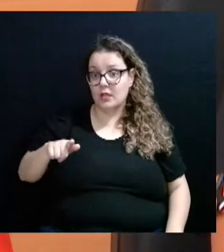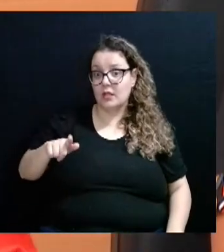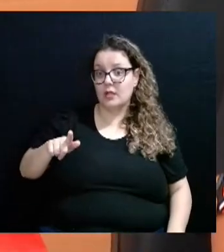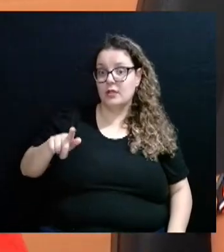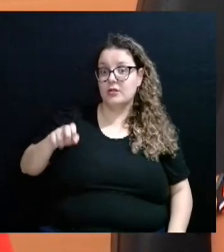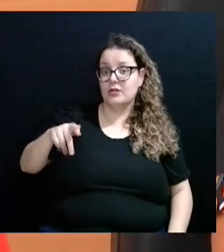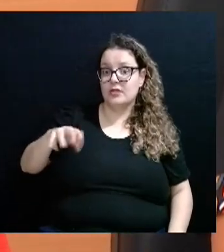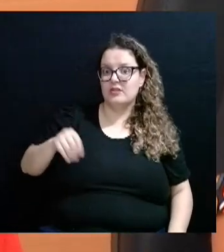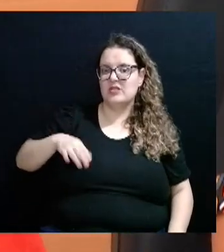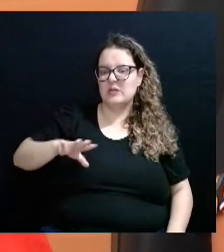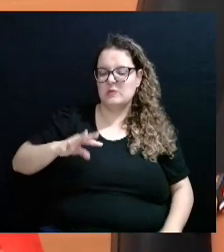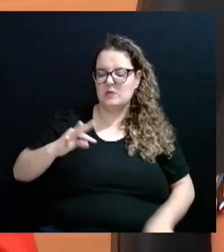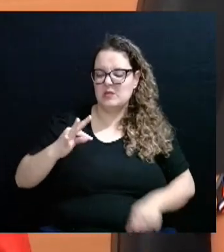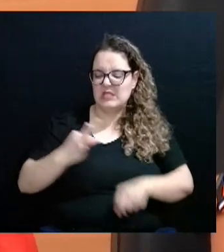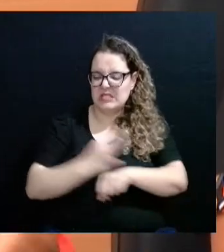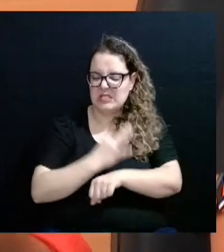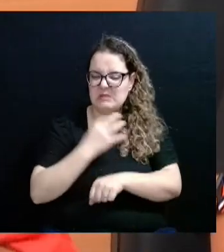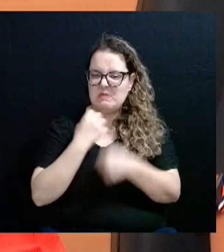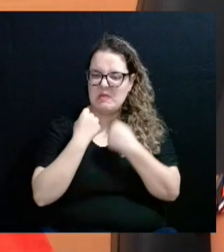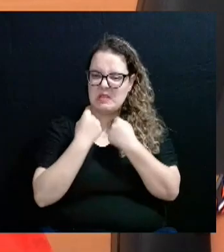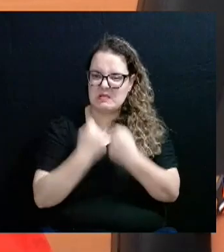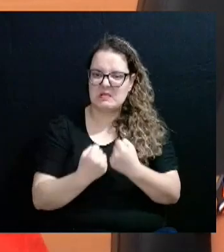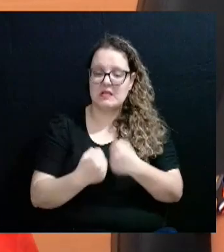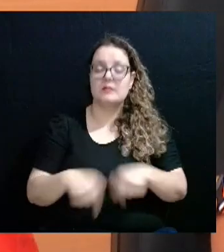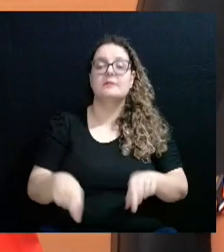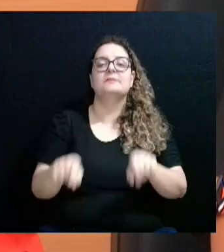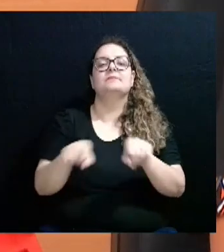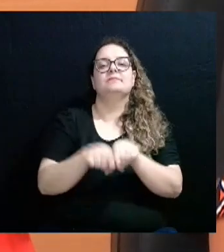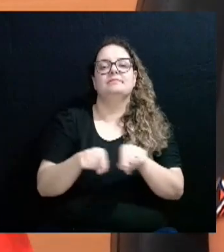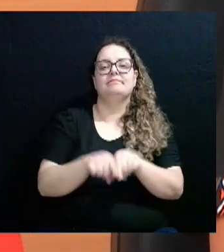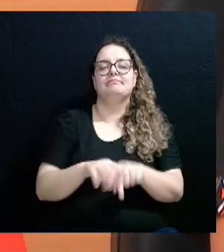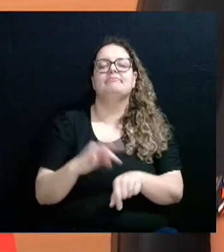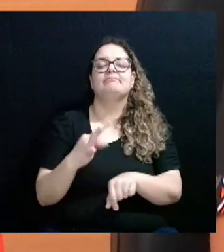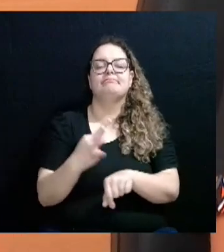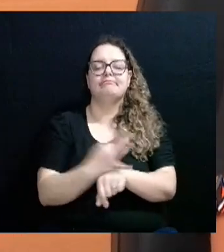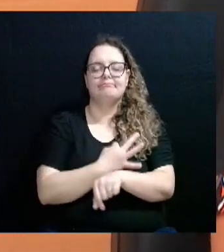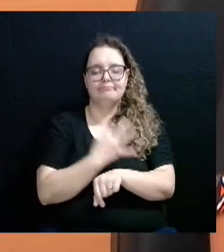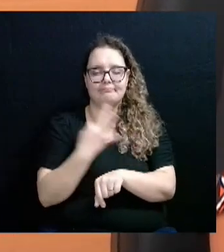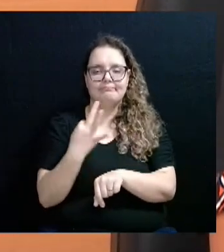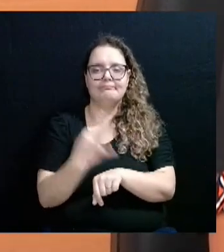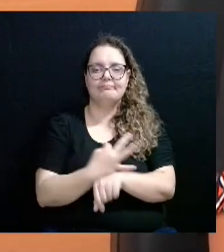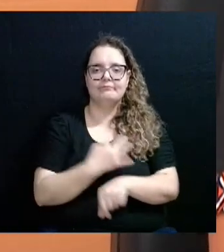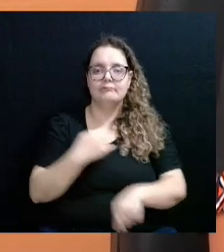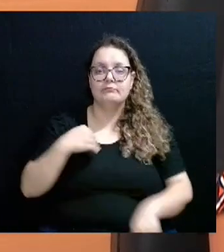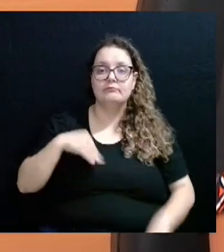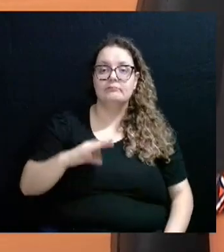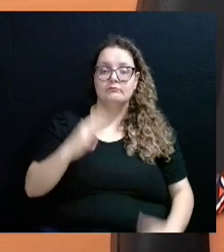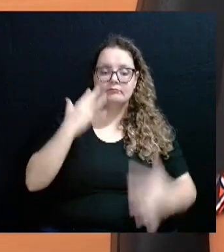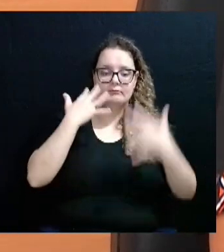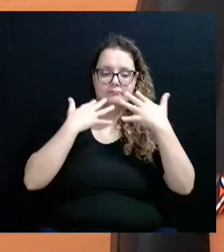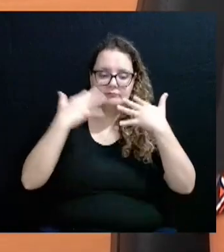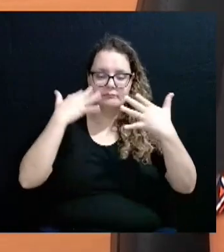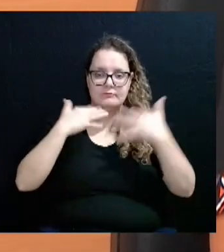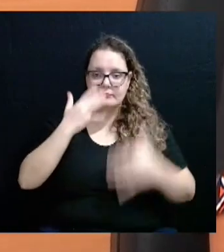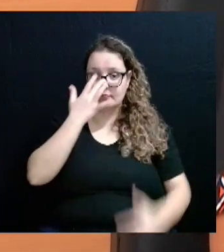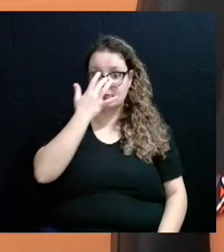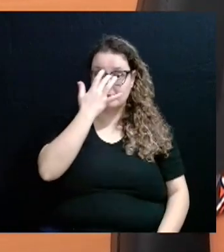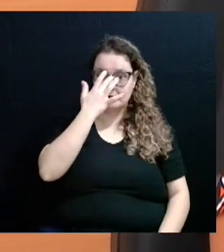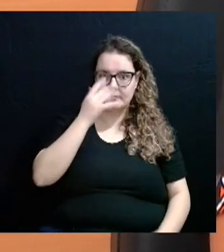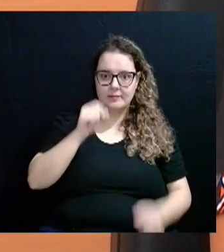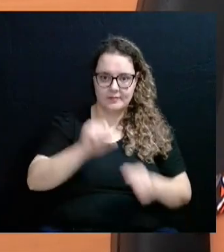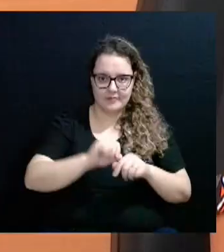cruéis. E por isso também a resistência é uma das mais inspiradoras, e faço essa homenagem